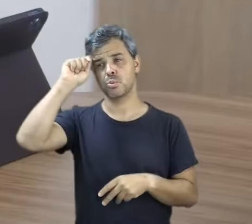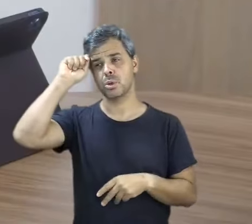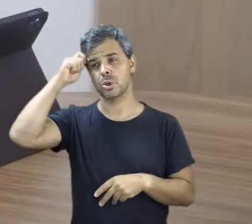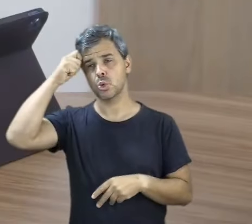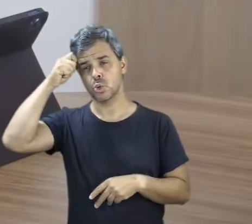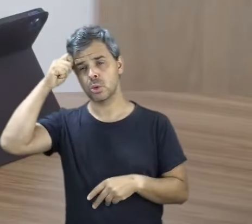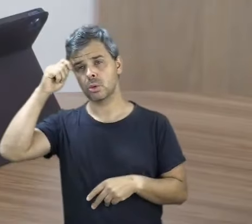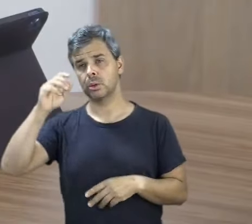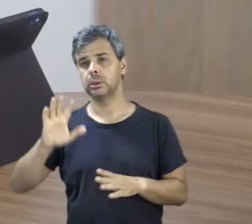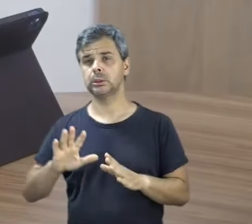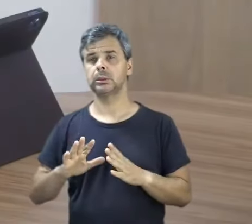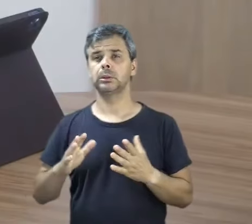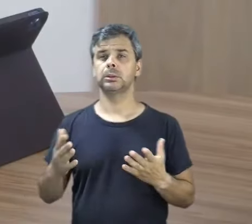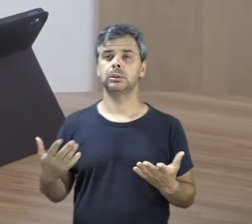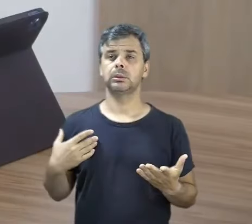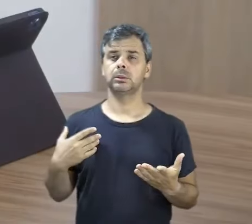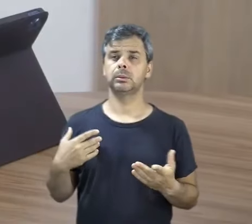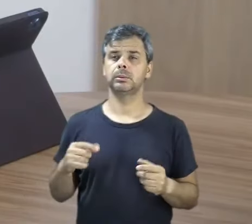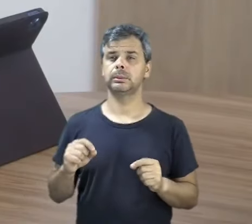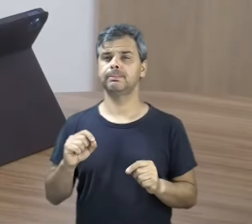e